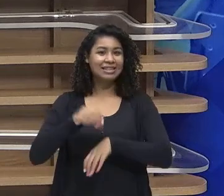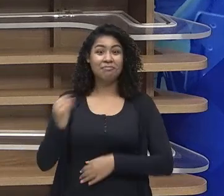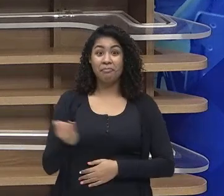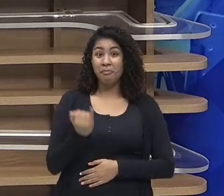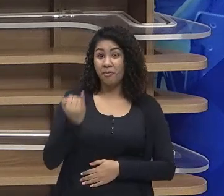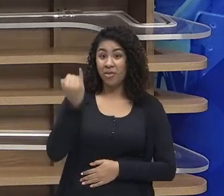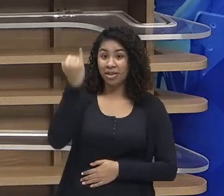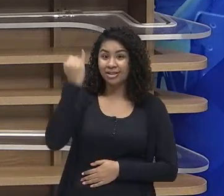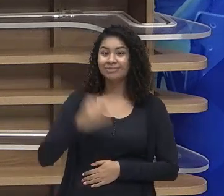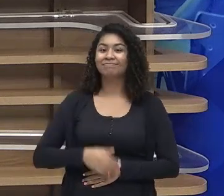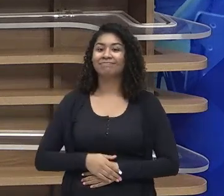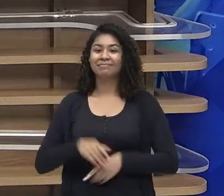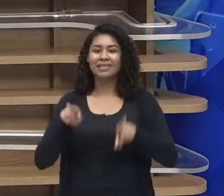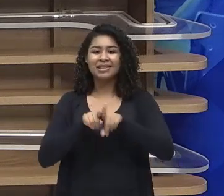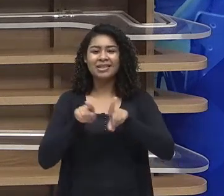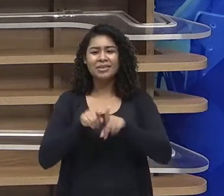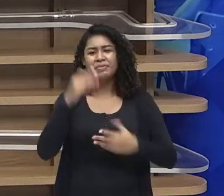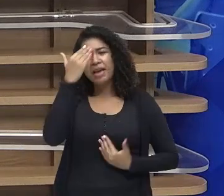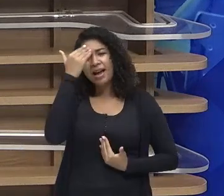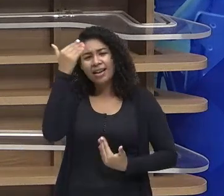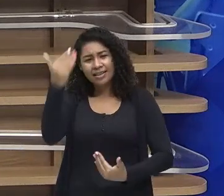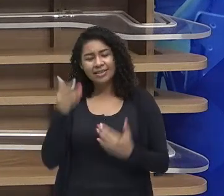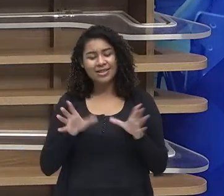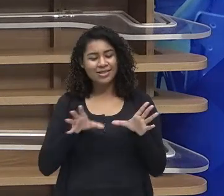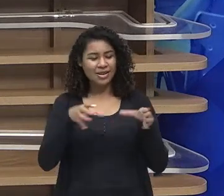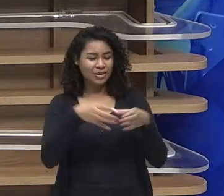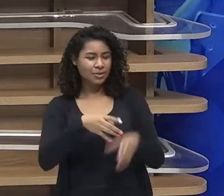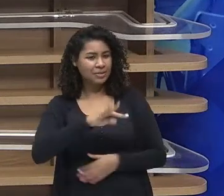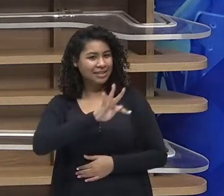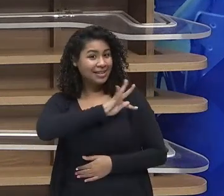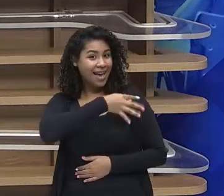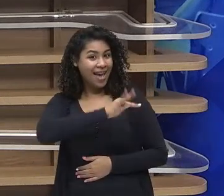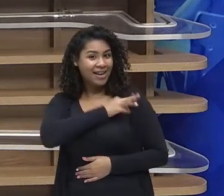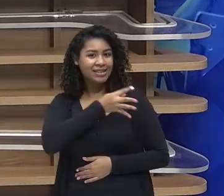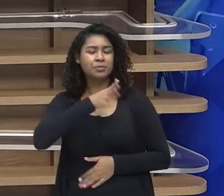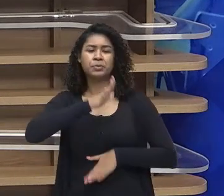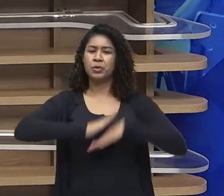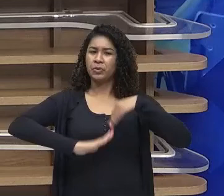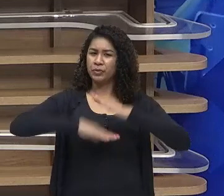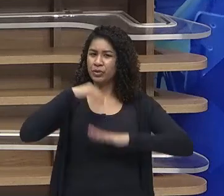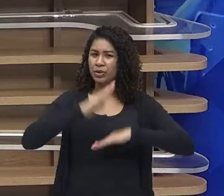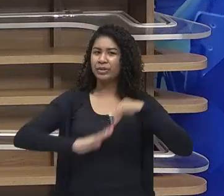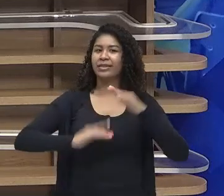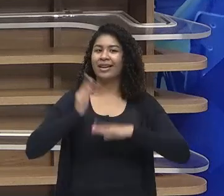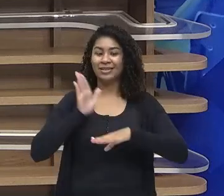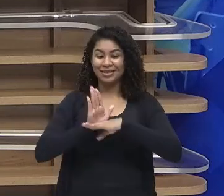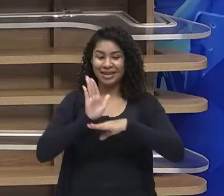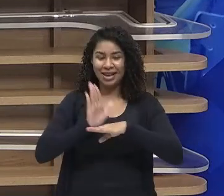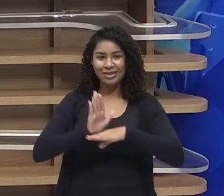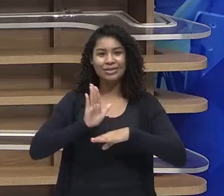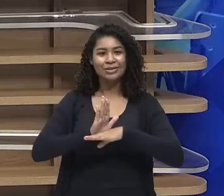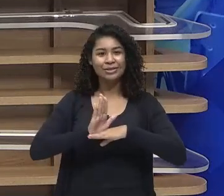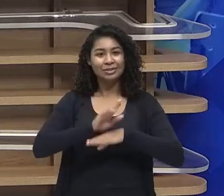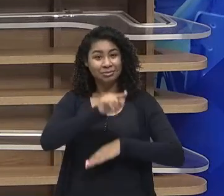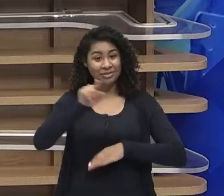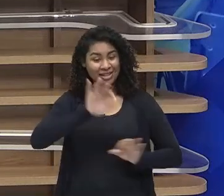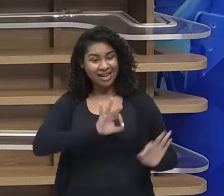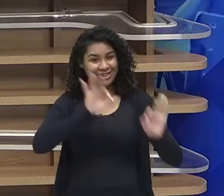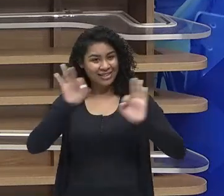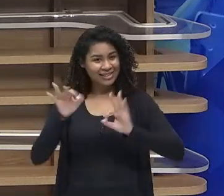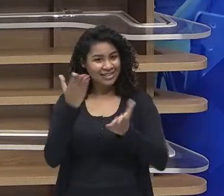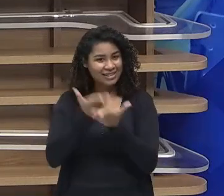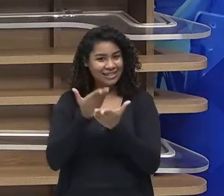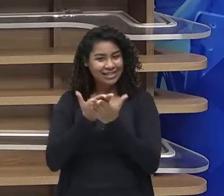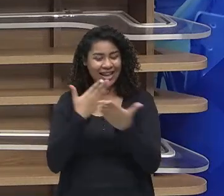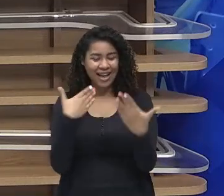E, claro, o nosso agradecimento à nossa equipe técnica também, ó, promovendo aqui o momento, proporcionando um momento para nós